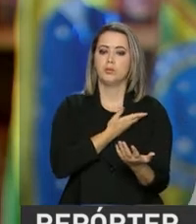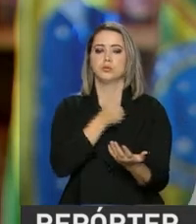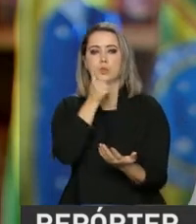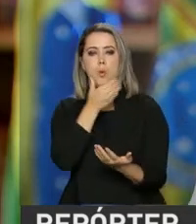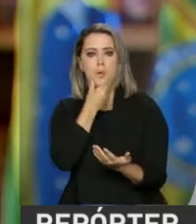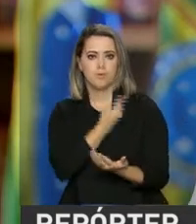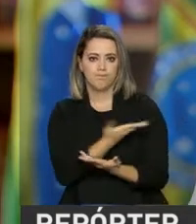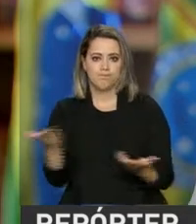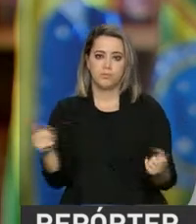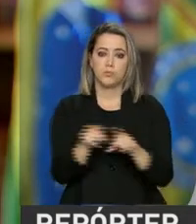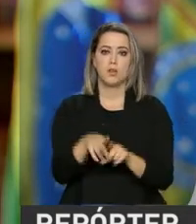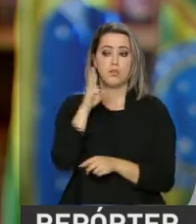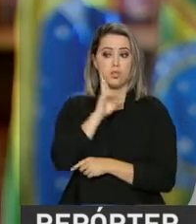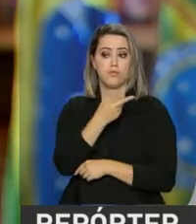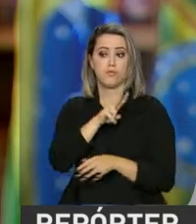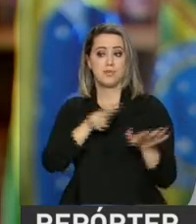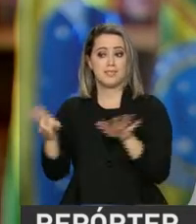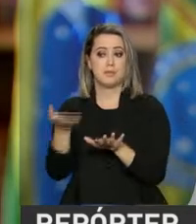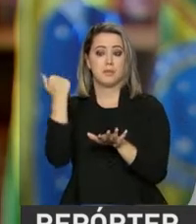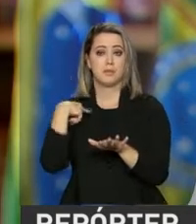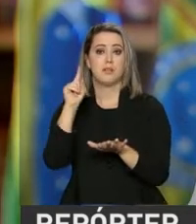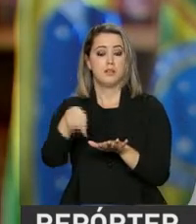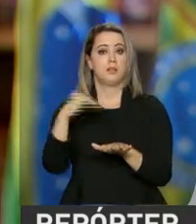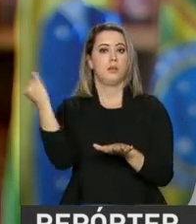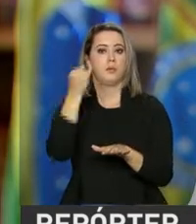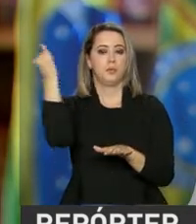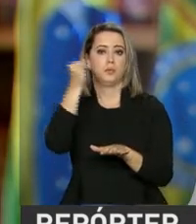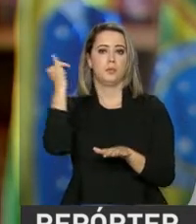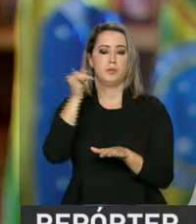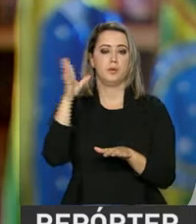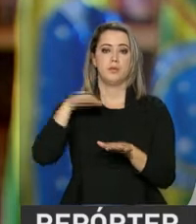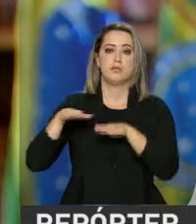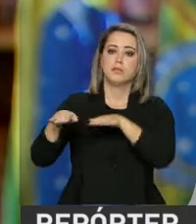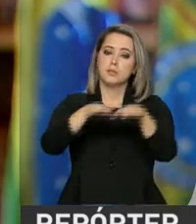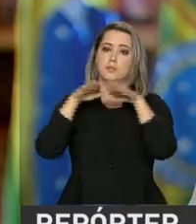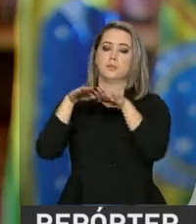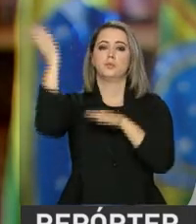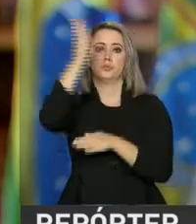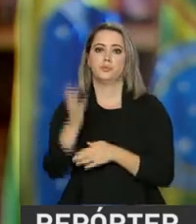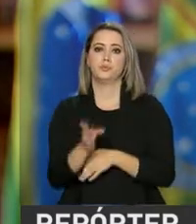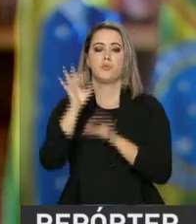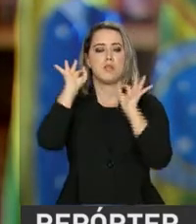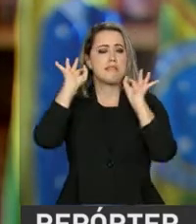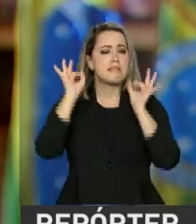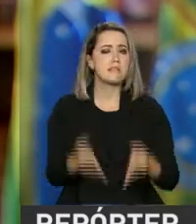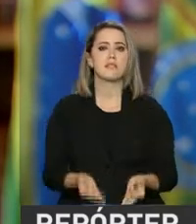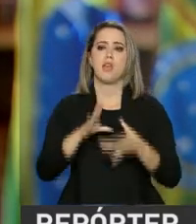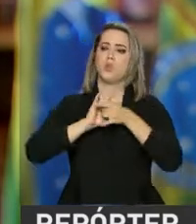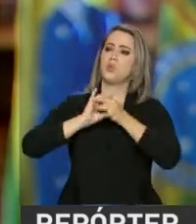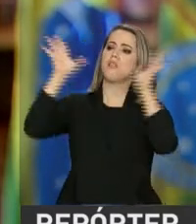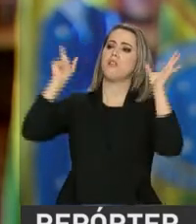assistimos a demonstração da vitalidade da democracia brasileira com o funcionamento pleno e livre